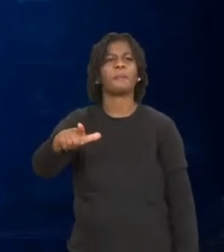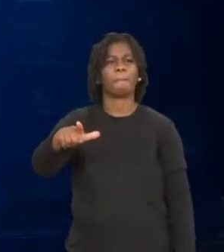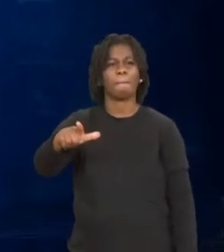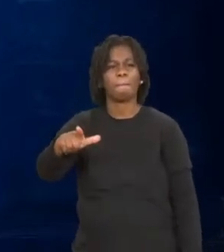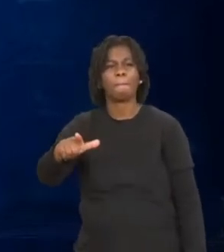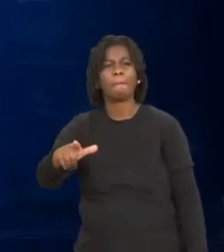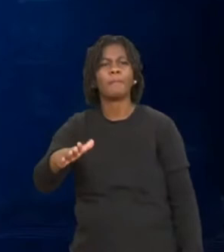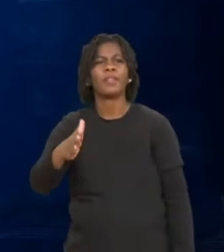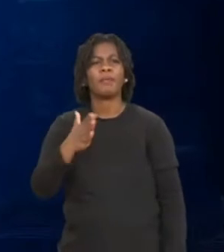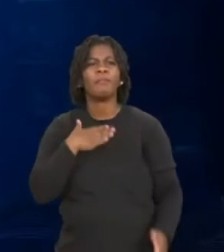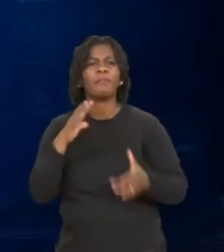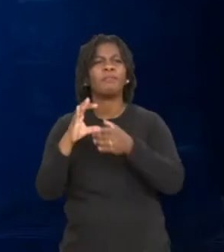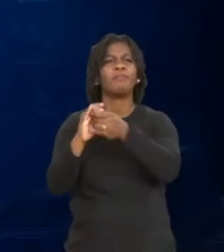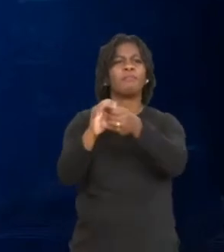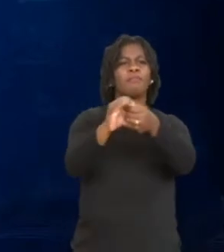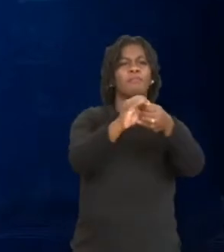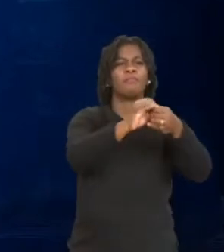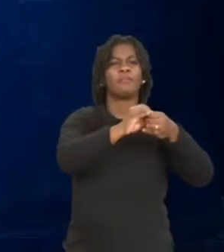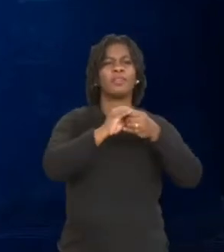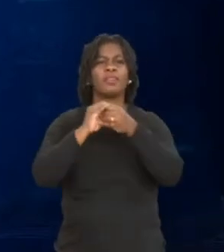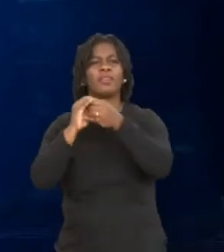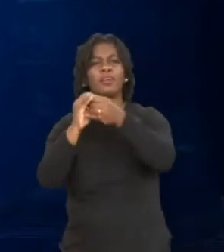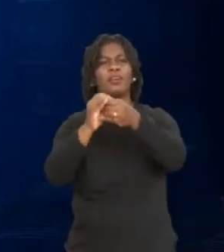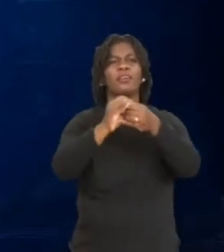recomeçar. Minha aliança com meu Deus.